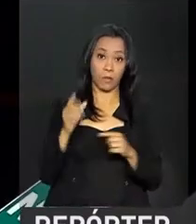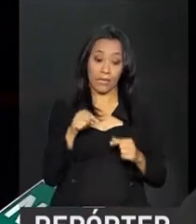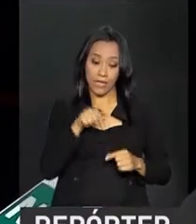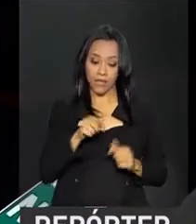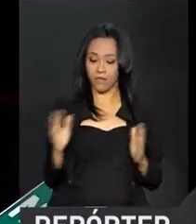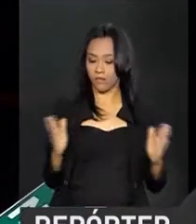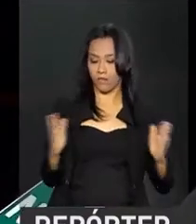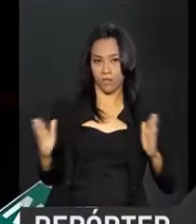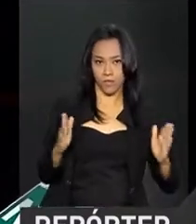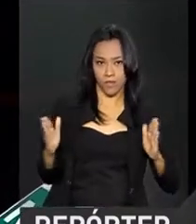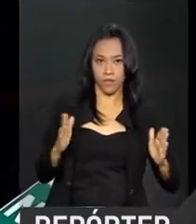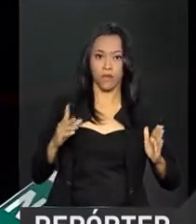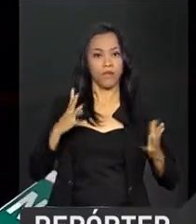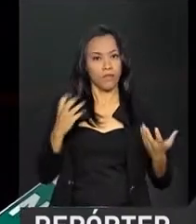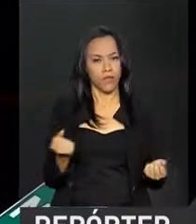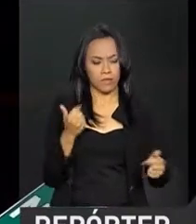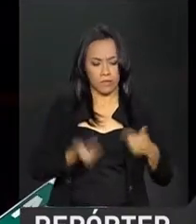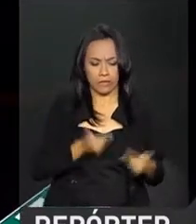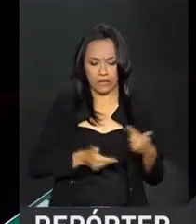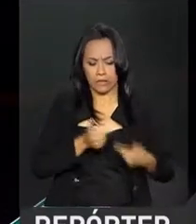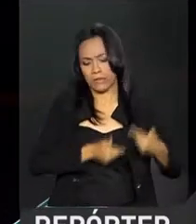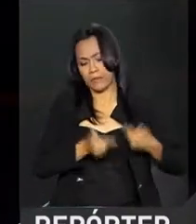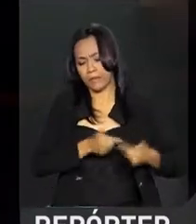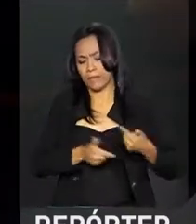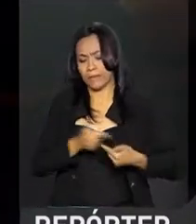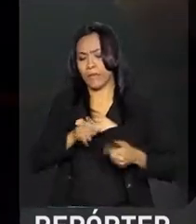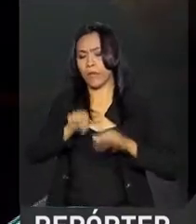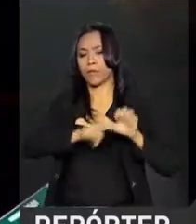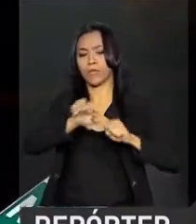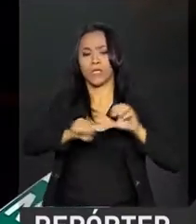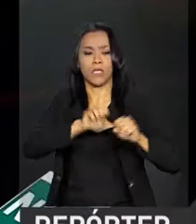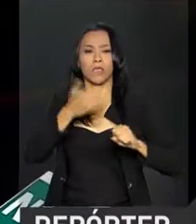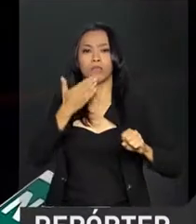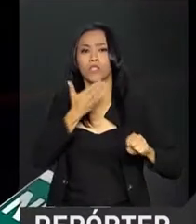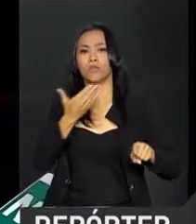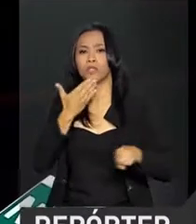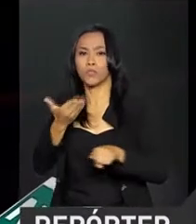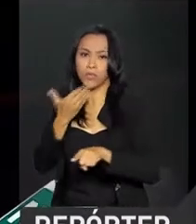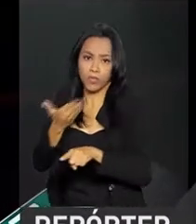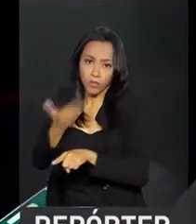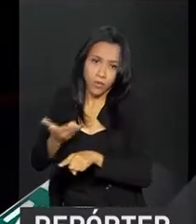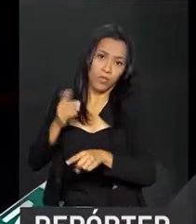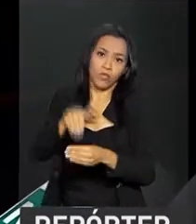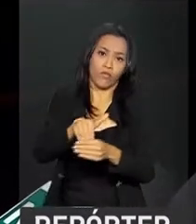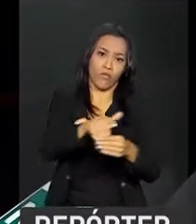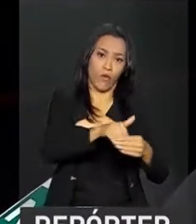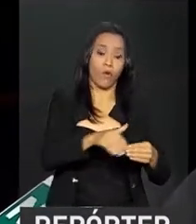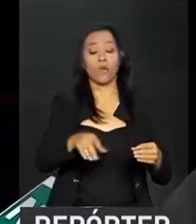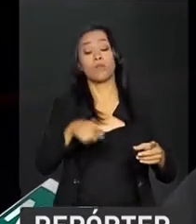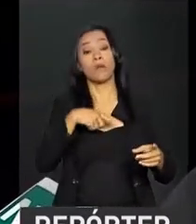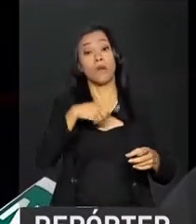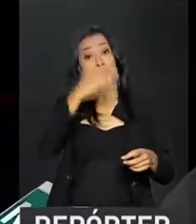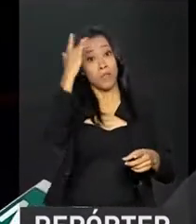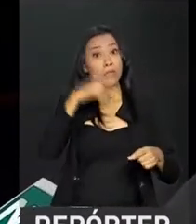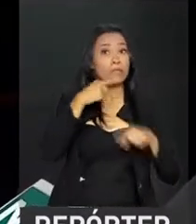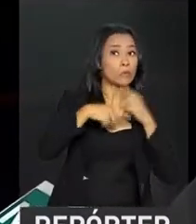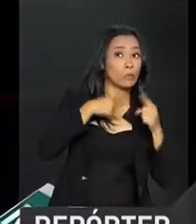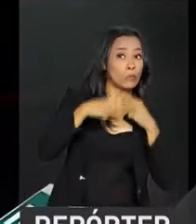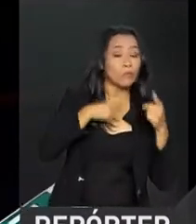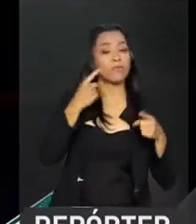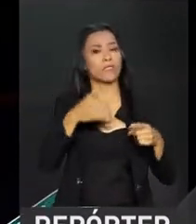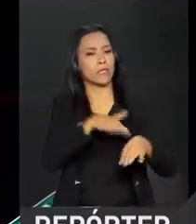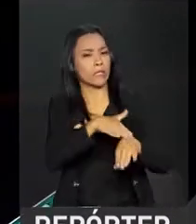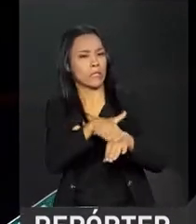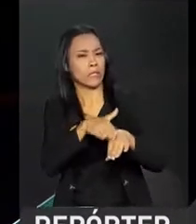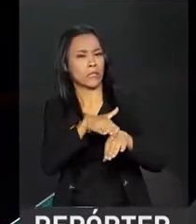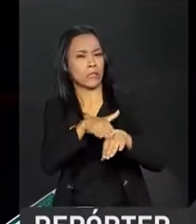trabalhando intensamente, buscando os votos, virando votos de quem está indeciso, mas é importante dizer a